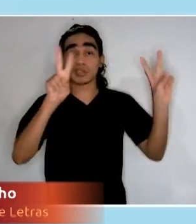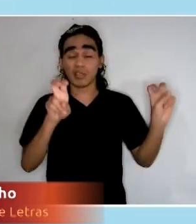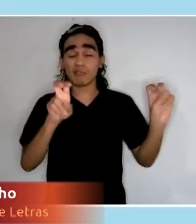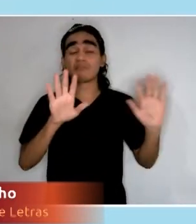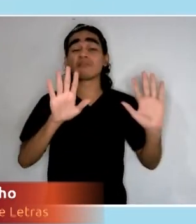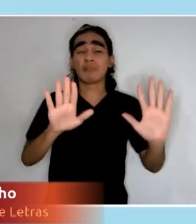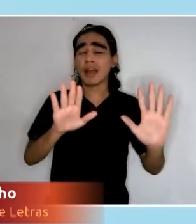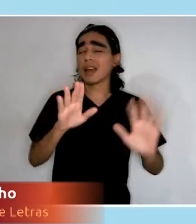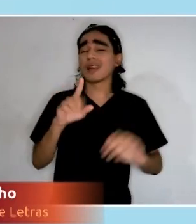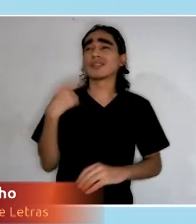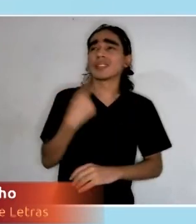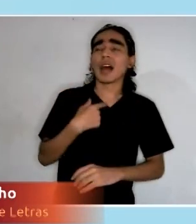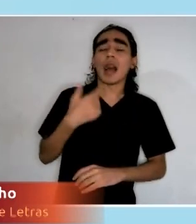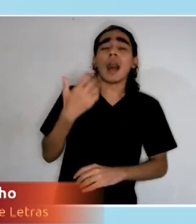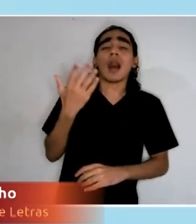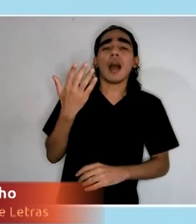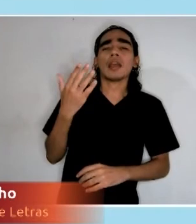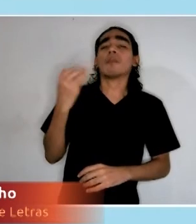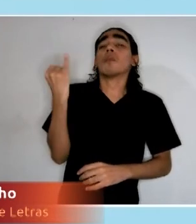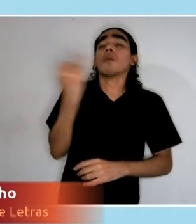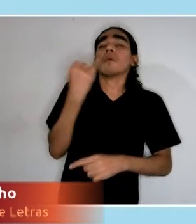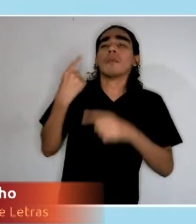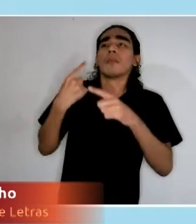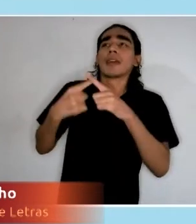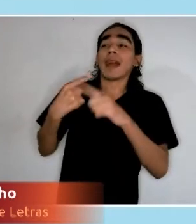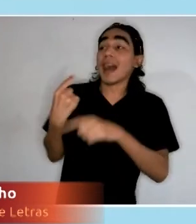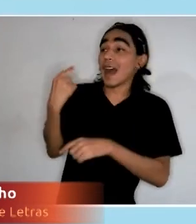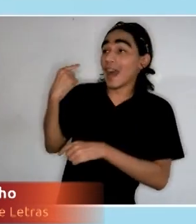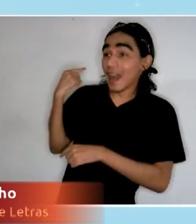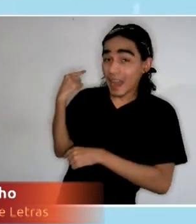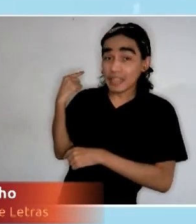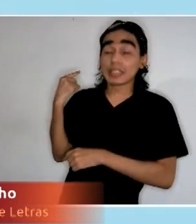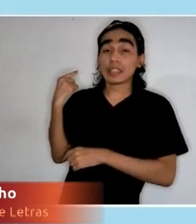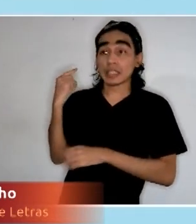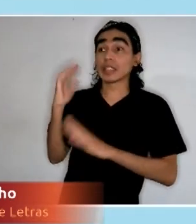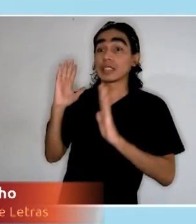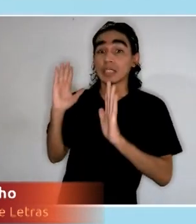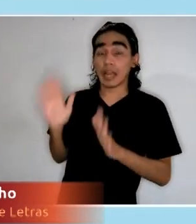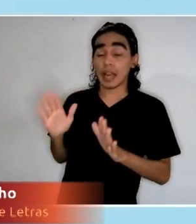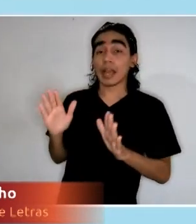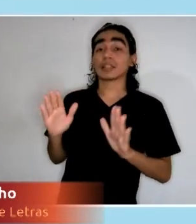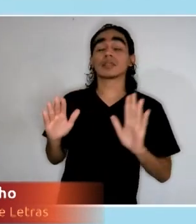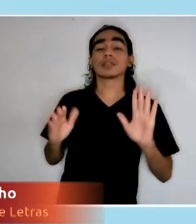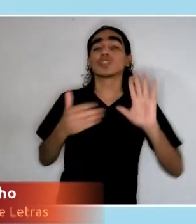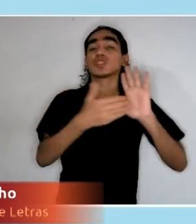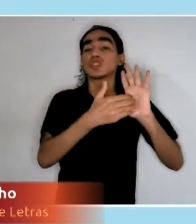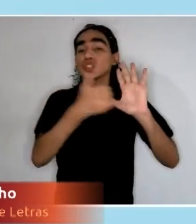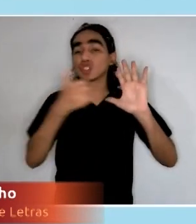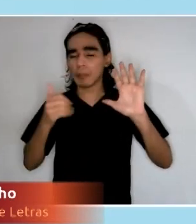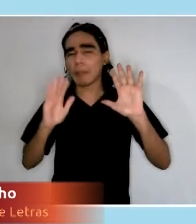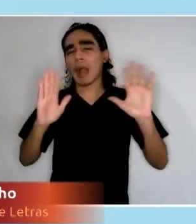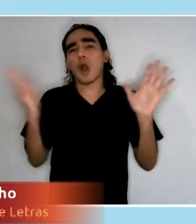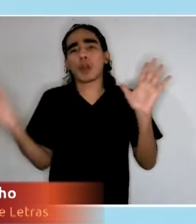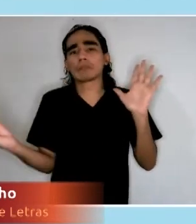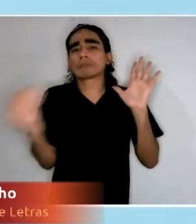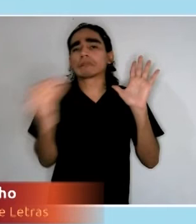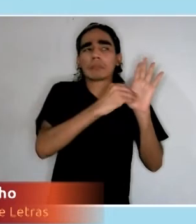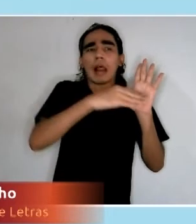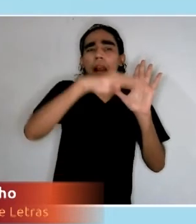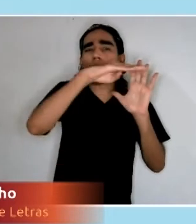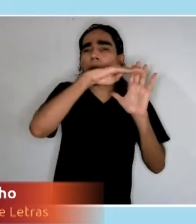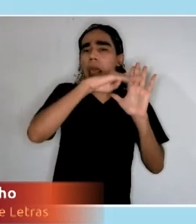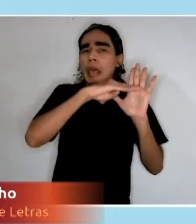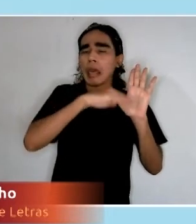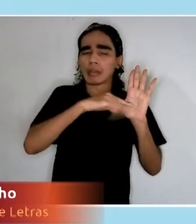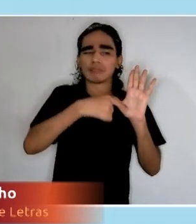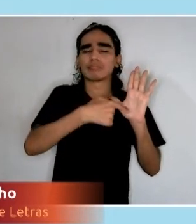do mapa da fome e qual é o impacto do Brasil estar voltando a essa lista, né, de países que têm